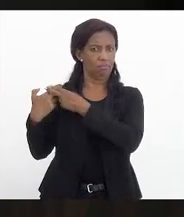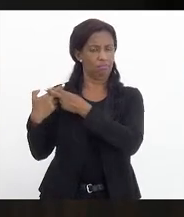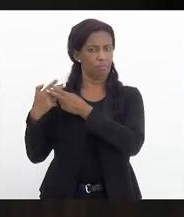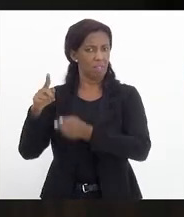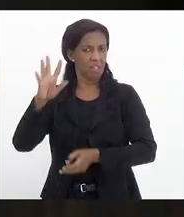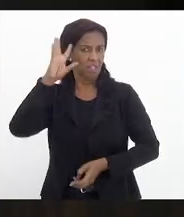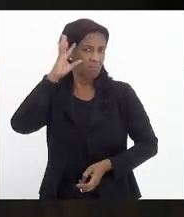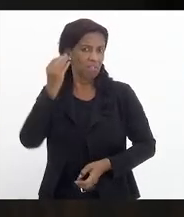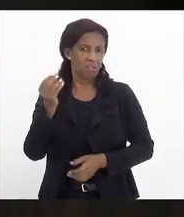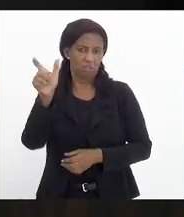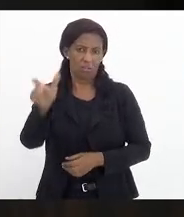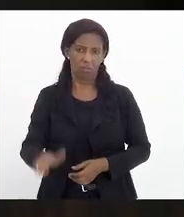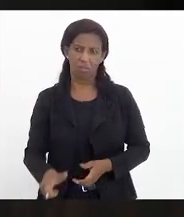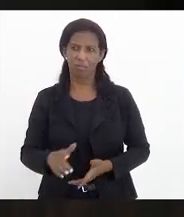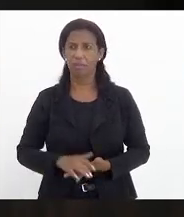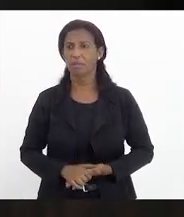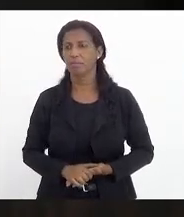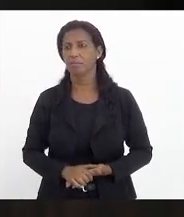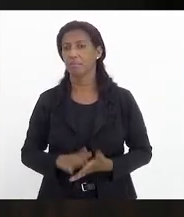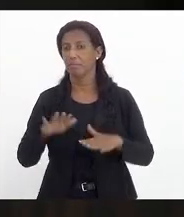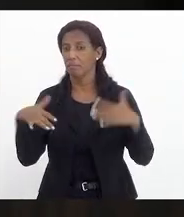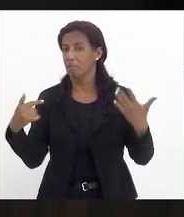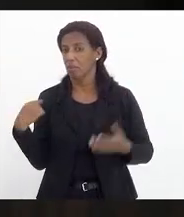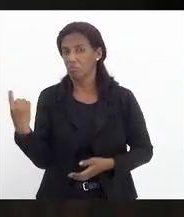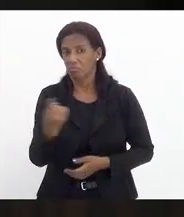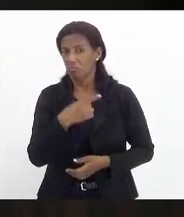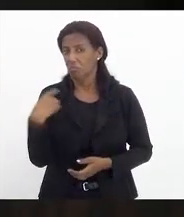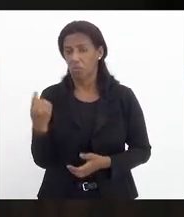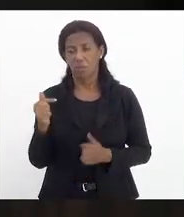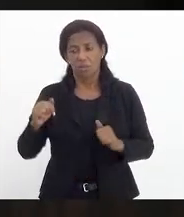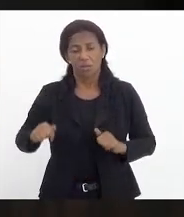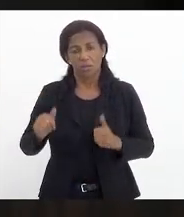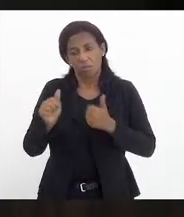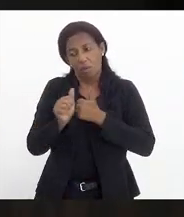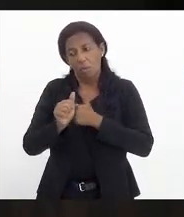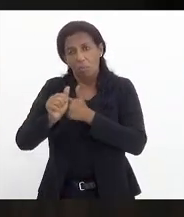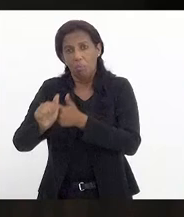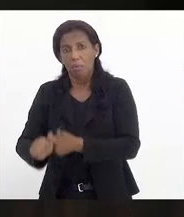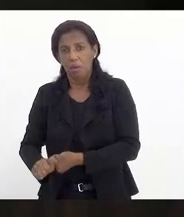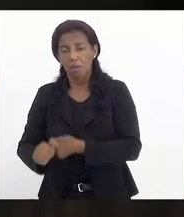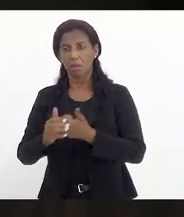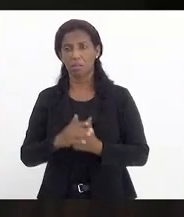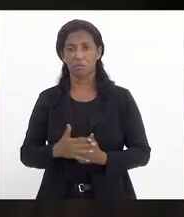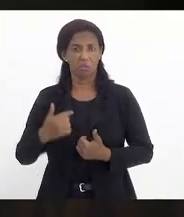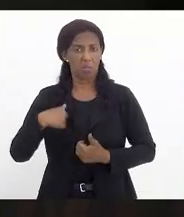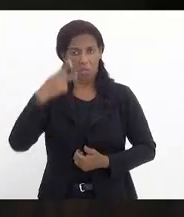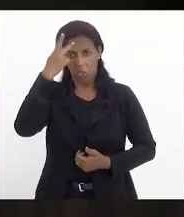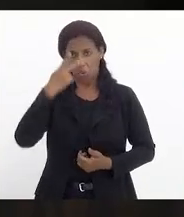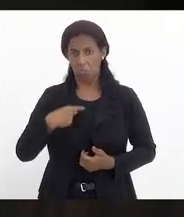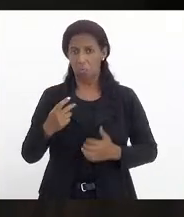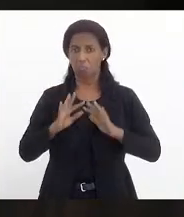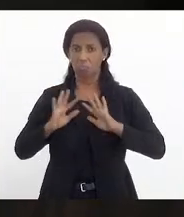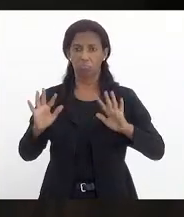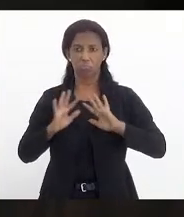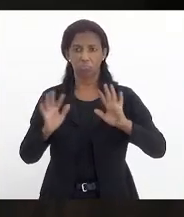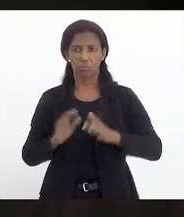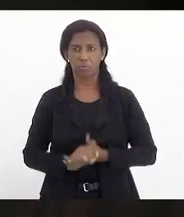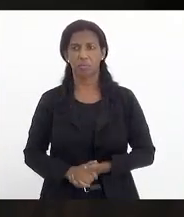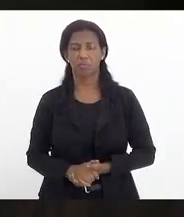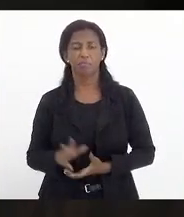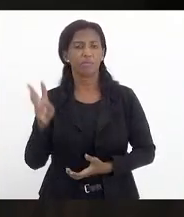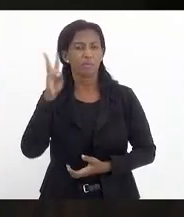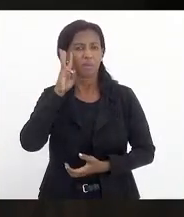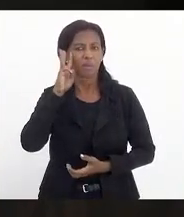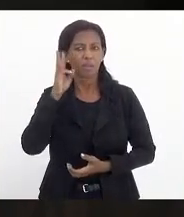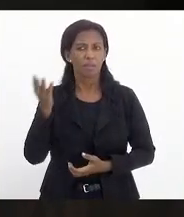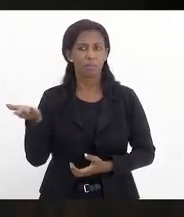tomar as medidas necessárias. Então, nós aqui só estamos só acompanhando, mas eu mesmo, na terça